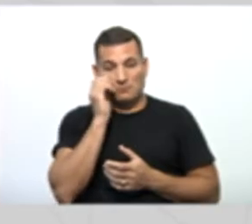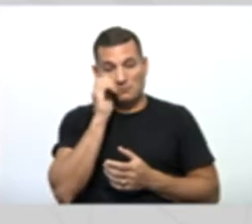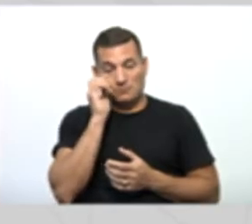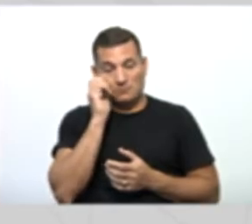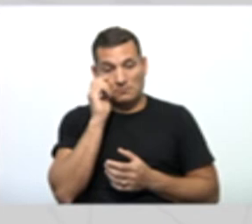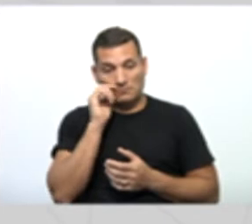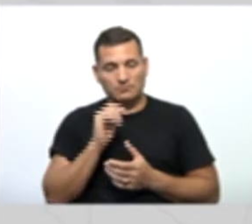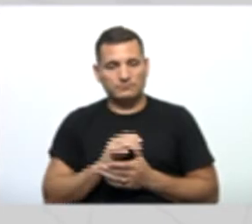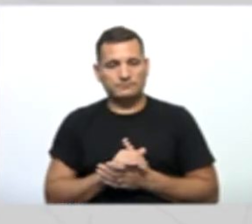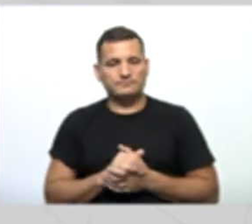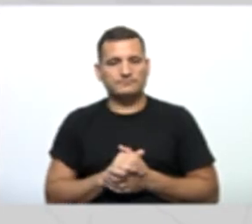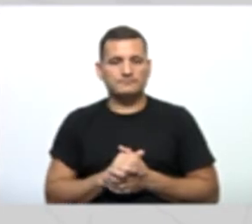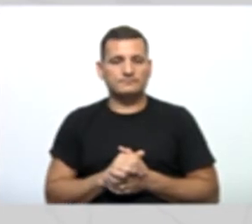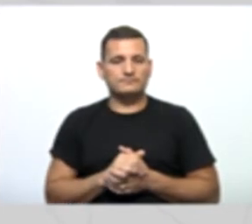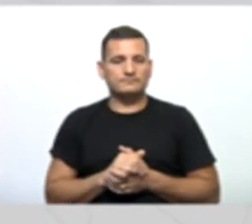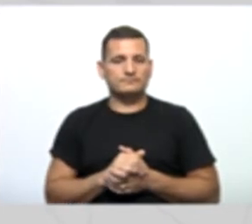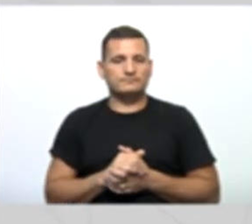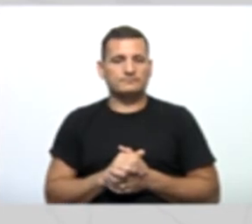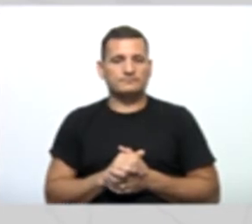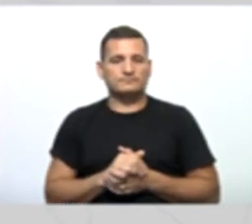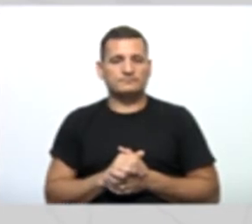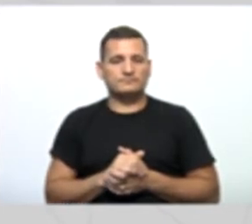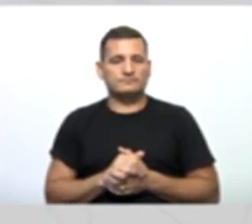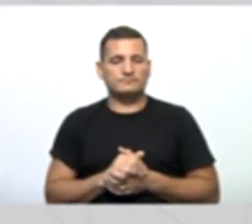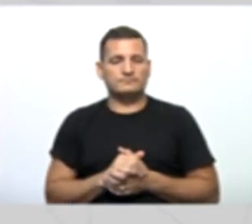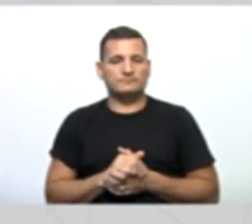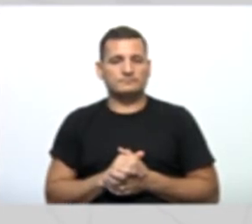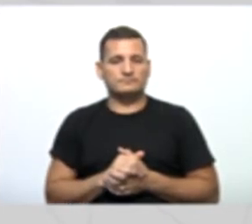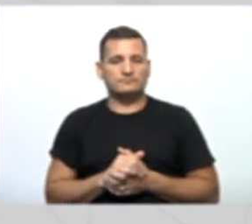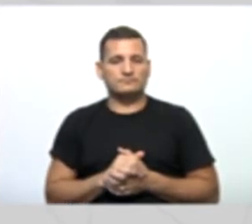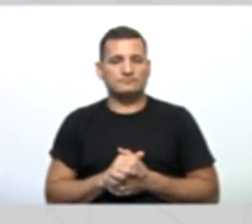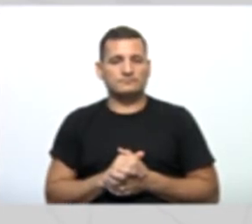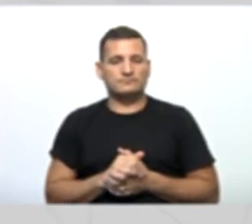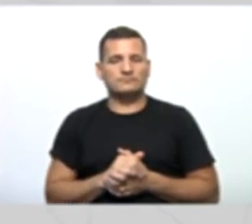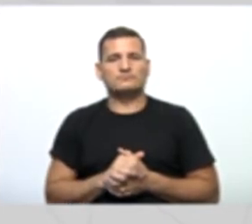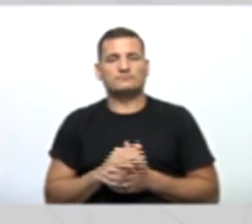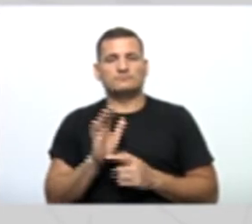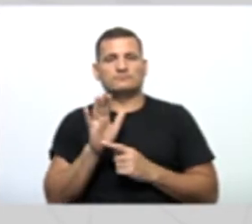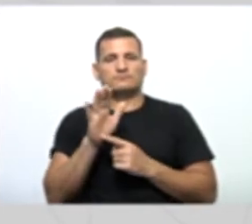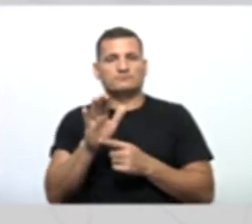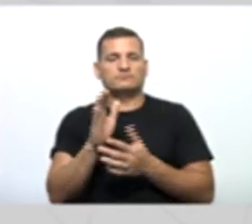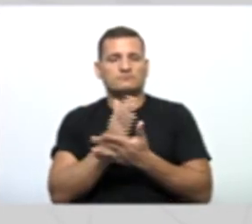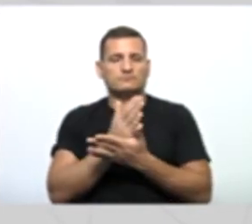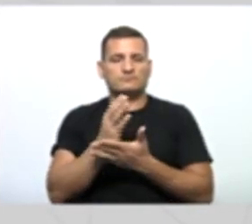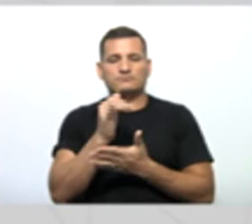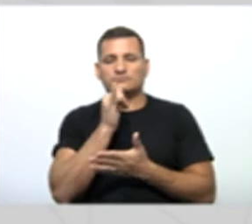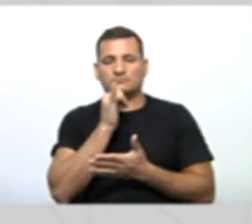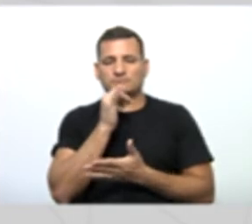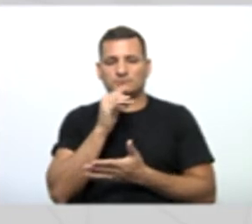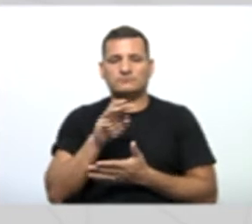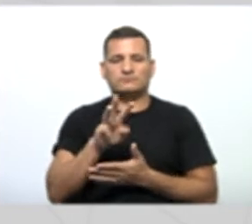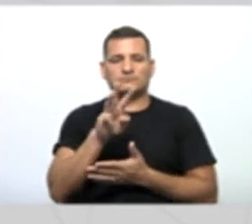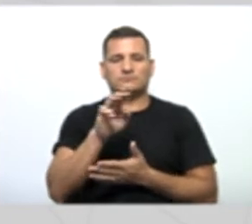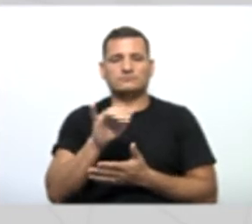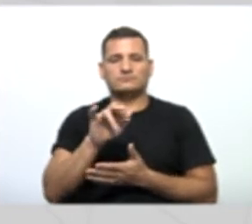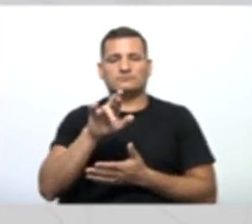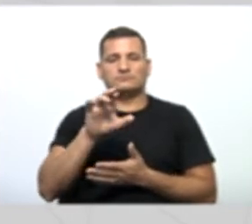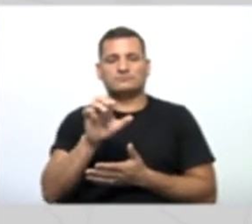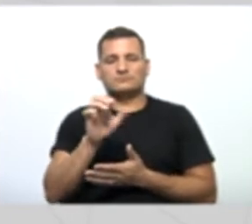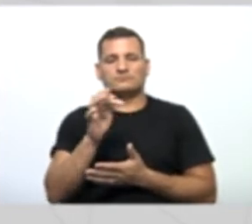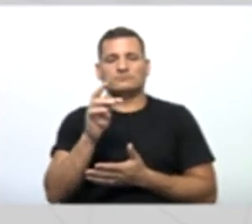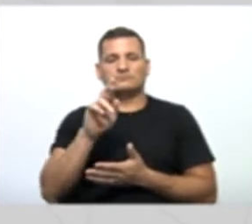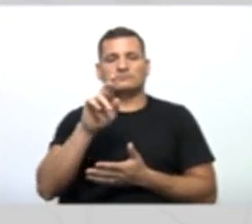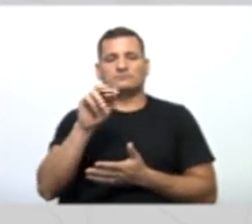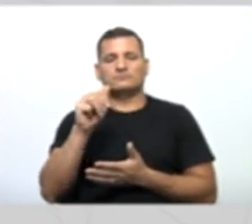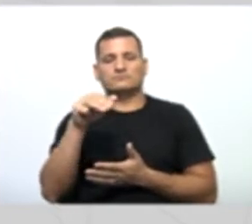continuando, mostrei para vocês essas situações, dei alguns exemplos, né, de wireframe,